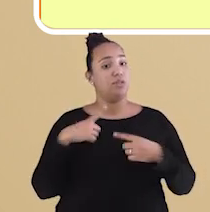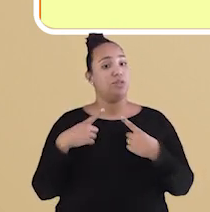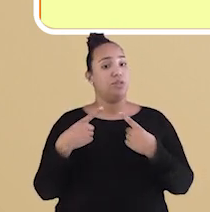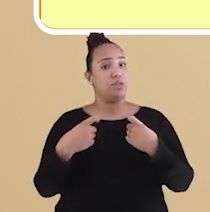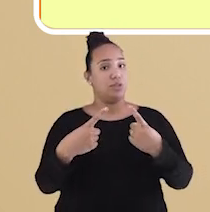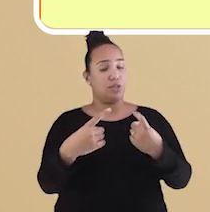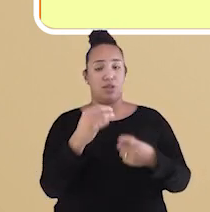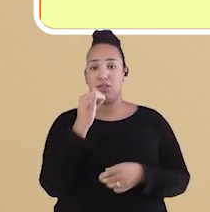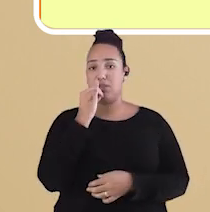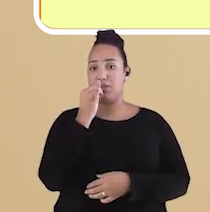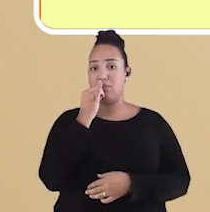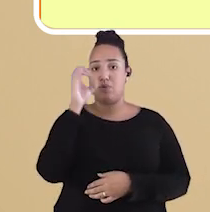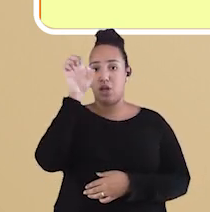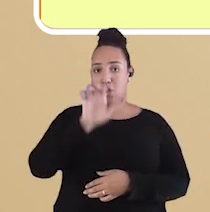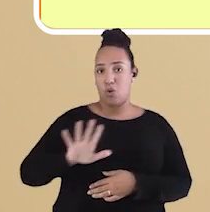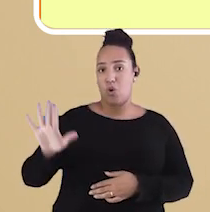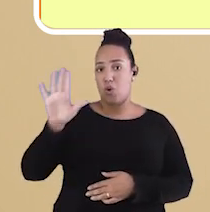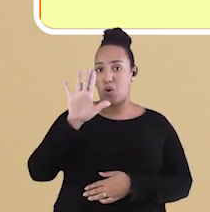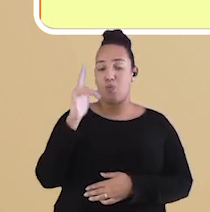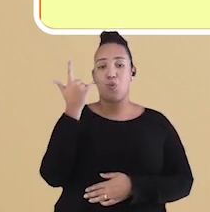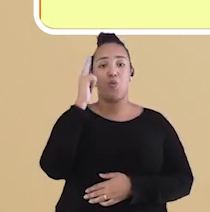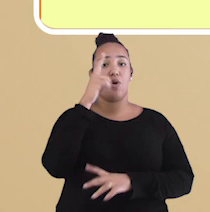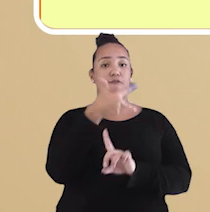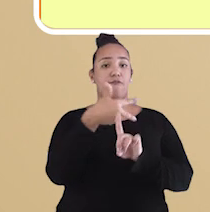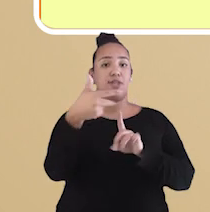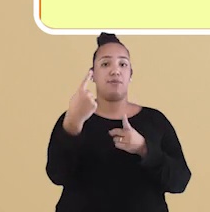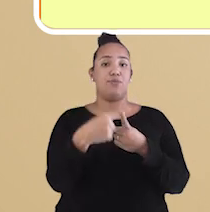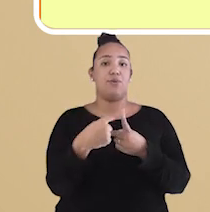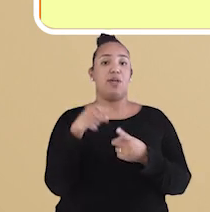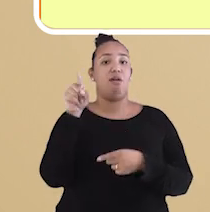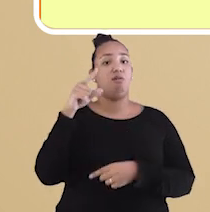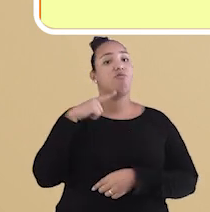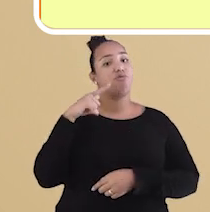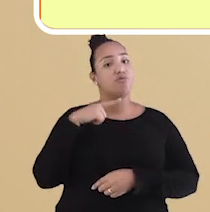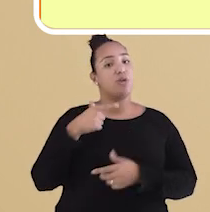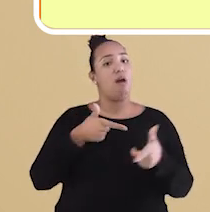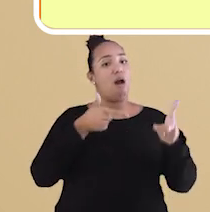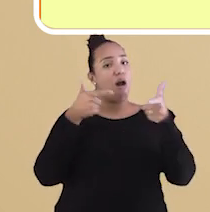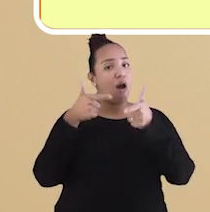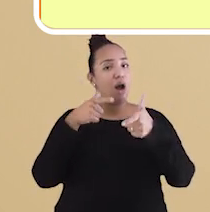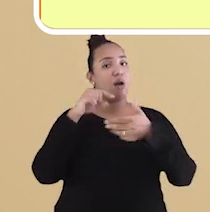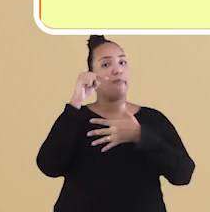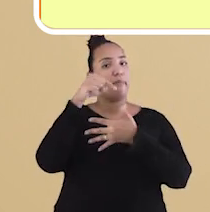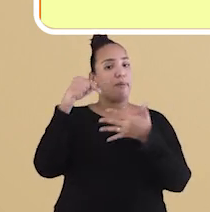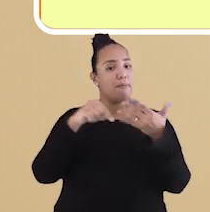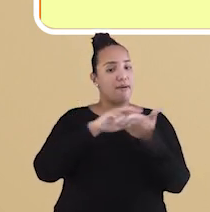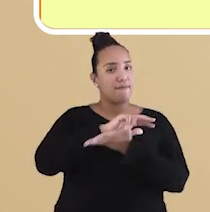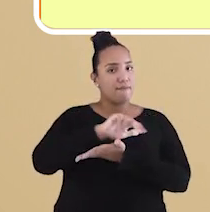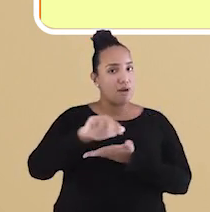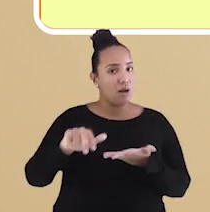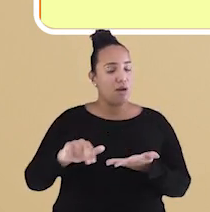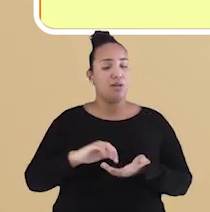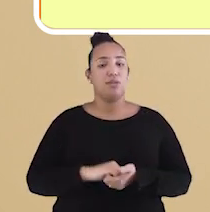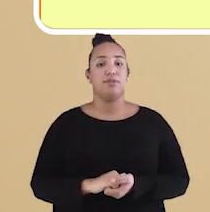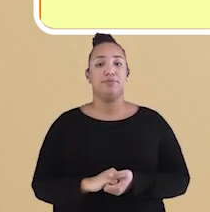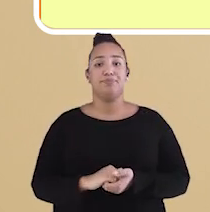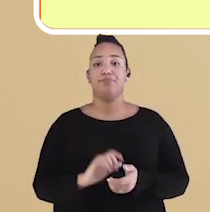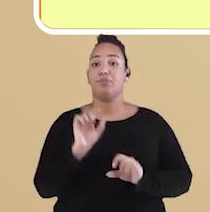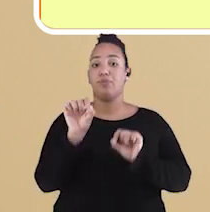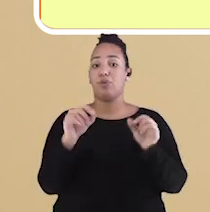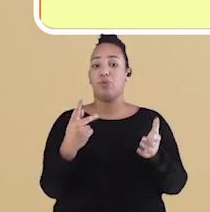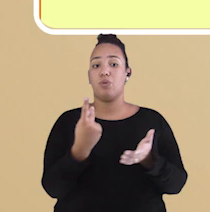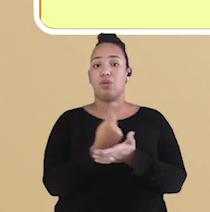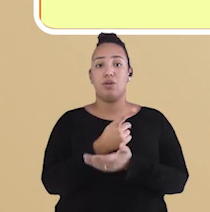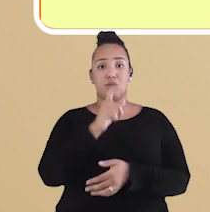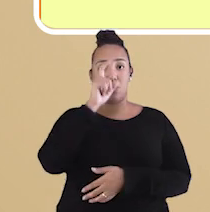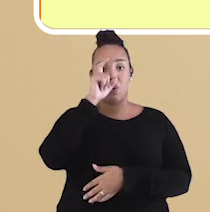europeus levavam a melhor por ter acesso a armas de fogo. Mais tarde, Colombo irá se envolver em algumas confusões e será preso